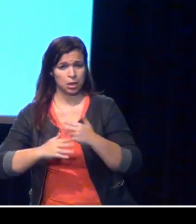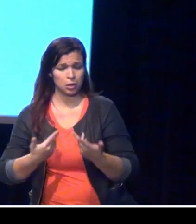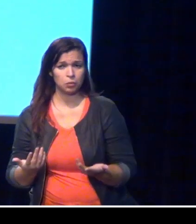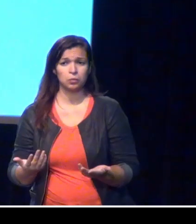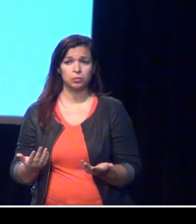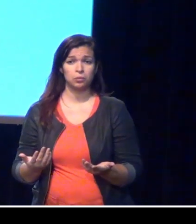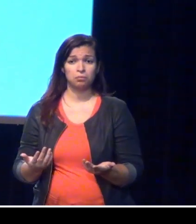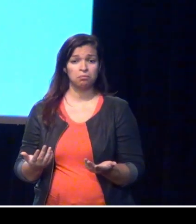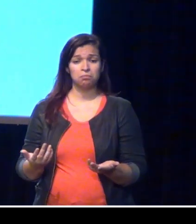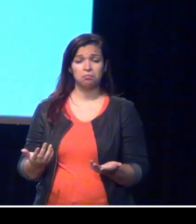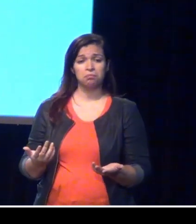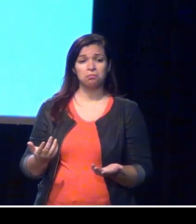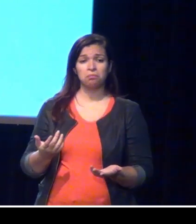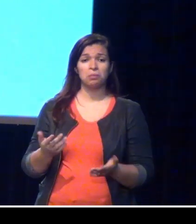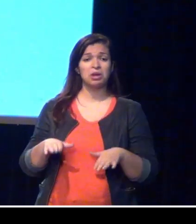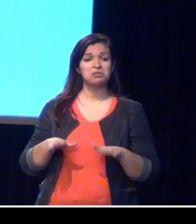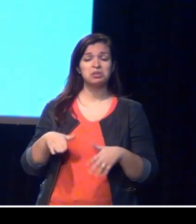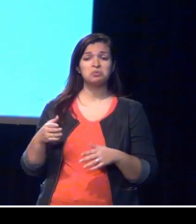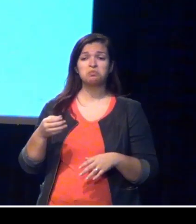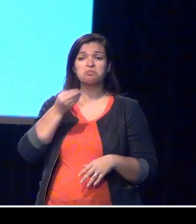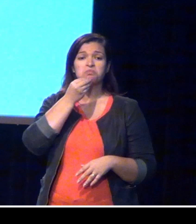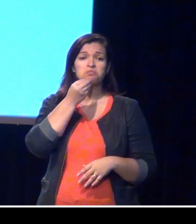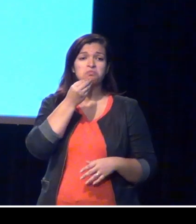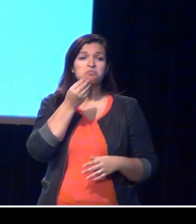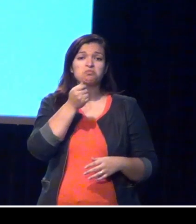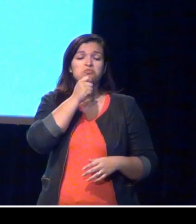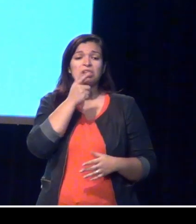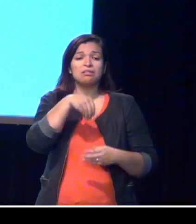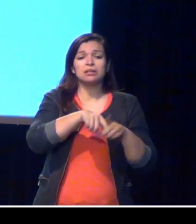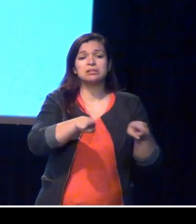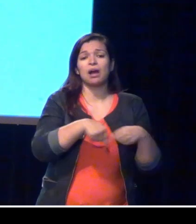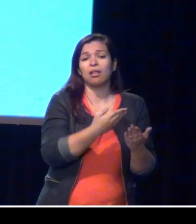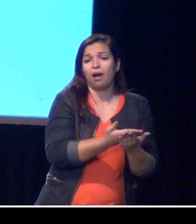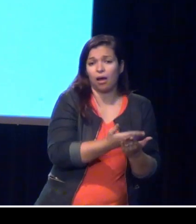E não trazemos para a sala de aula. Mas nós precisamos fazer